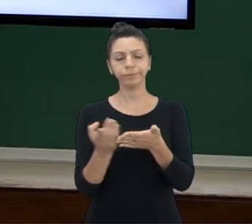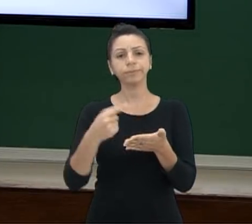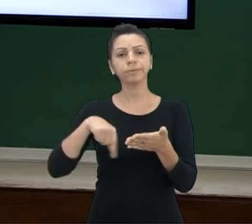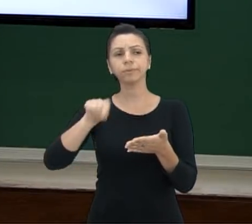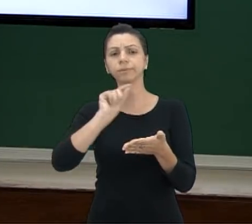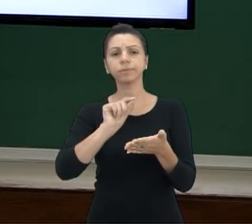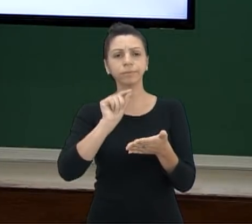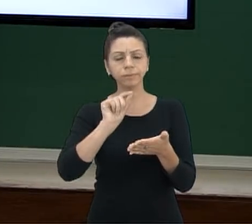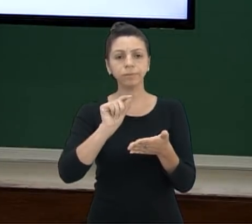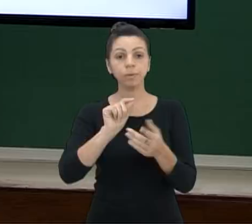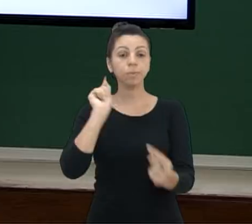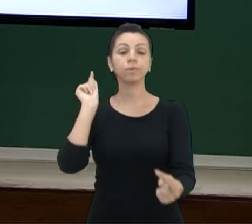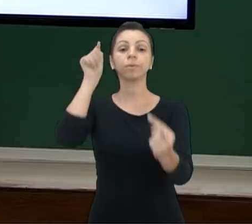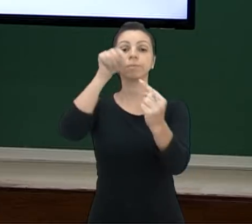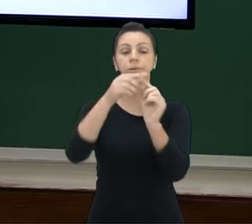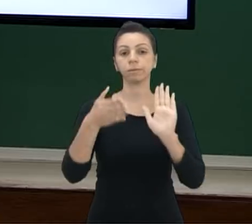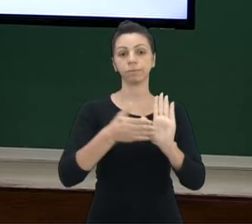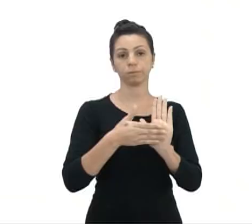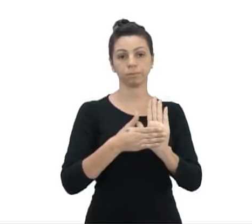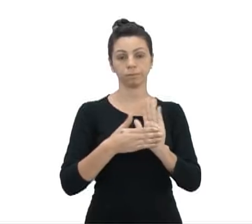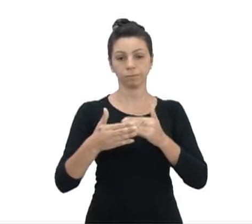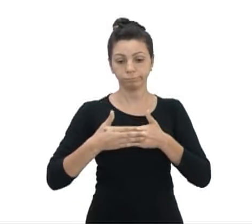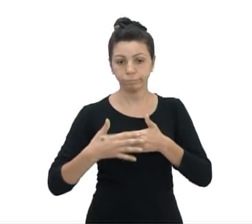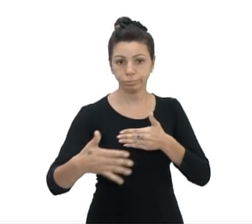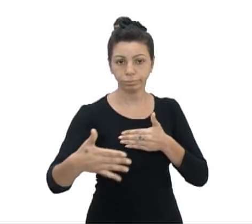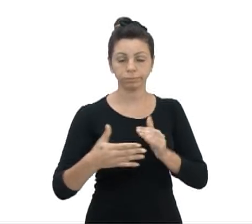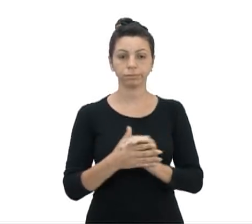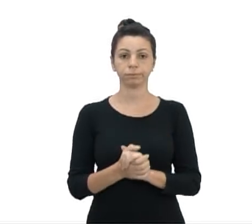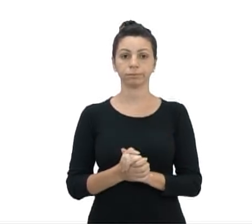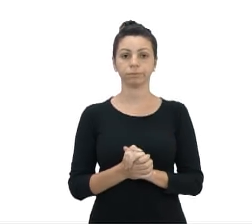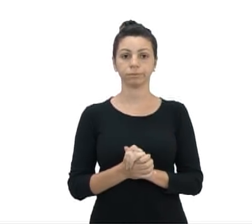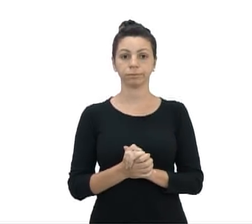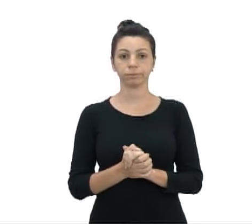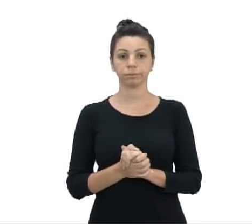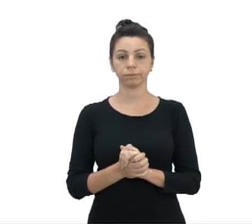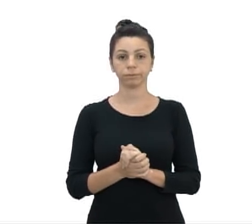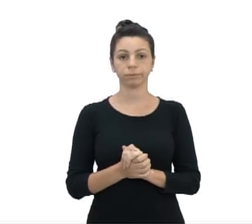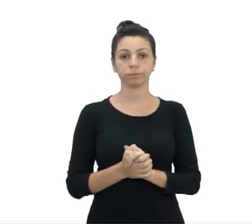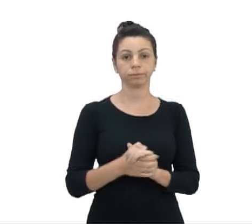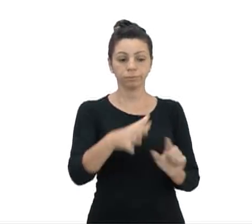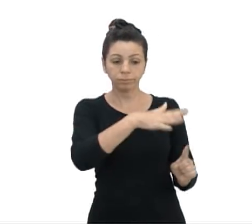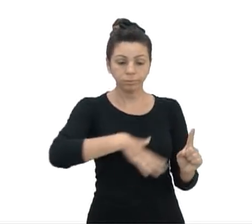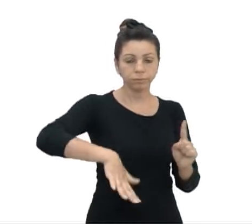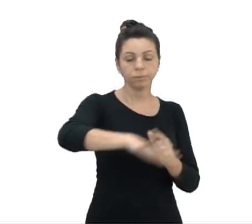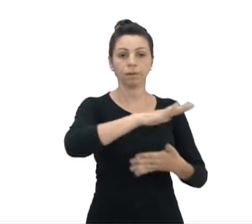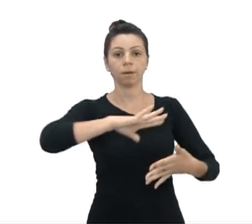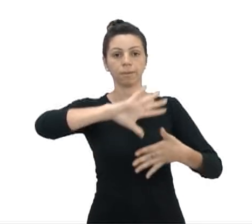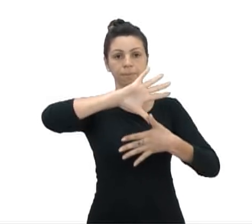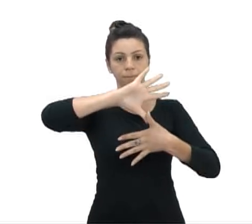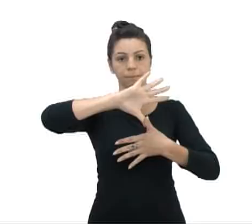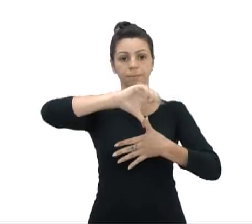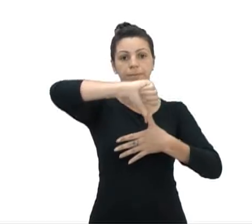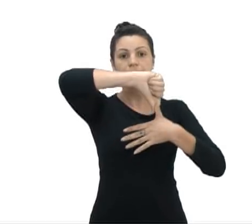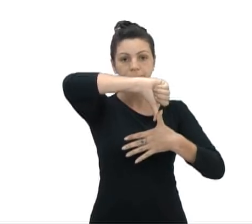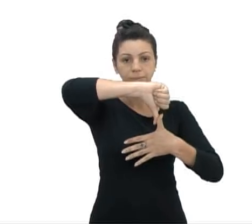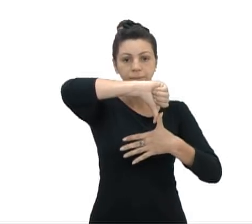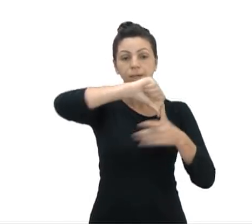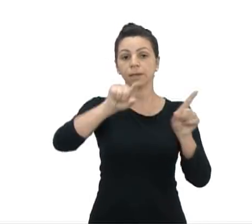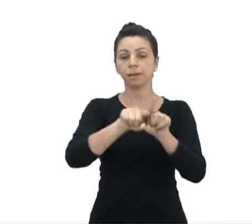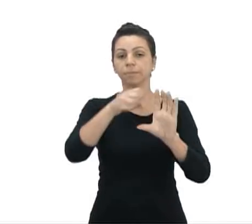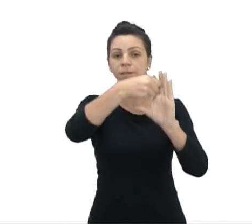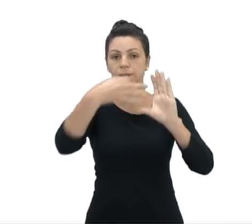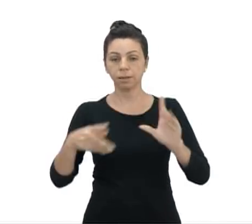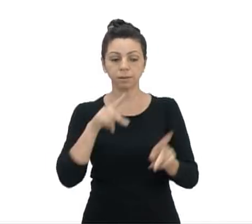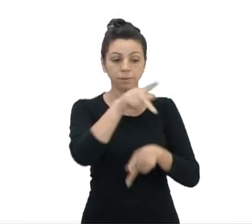vamos ver aqui os objetivos propostos para ela. Reconhecer a regionalização da América do Sul, bem como as características dos